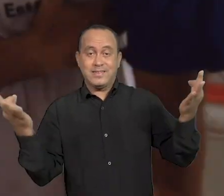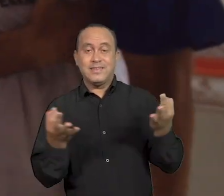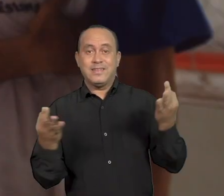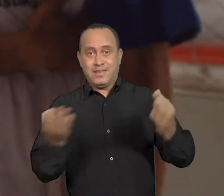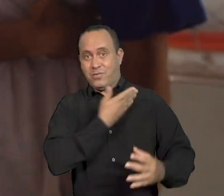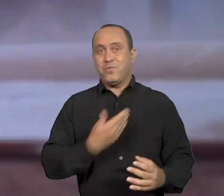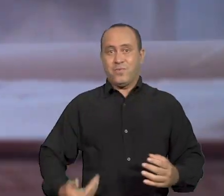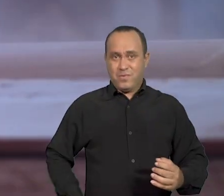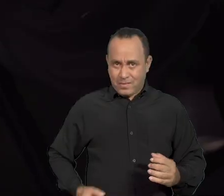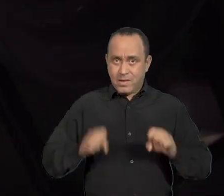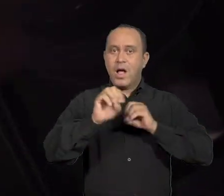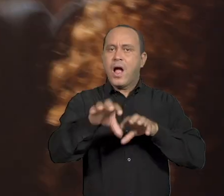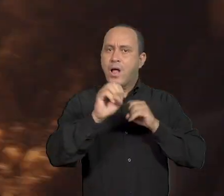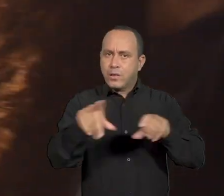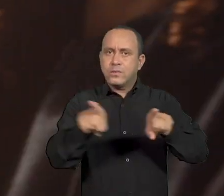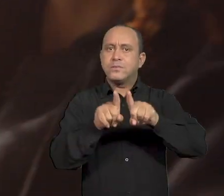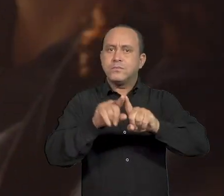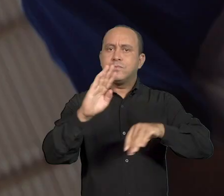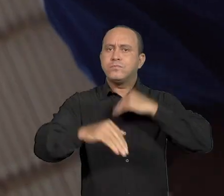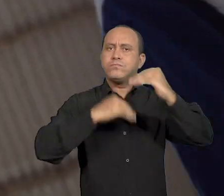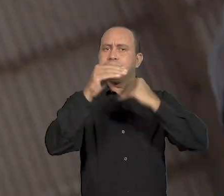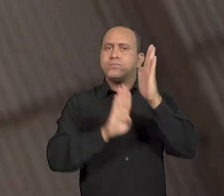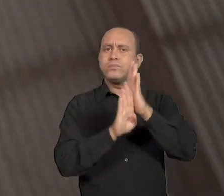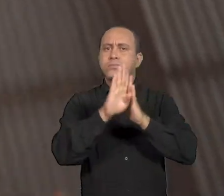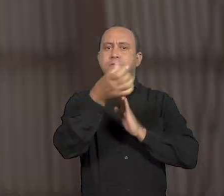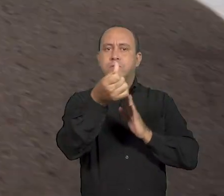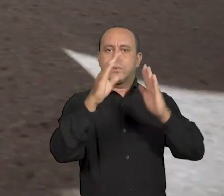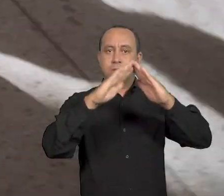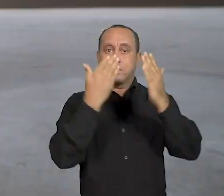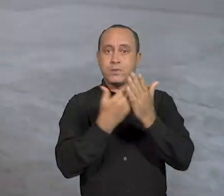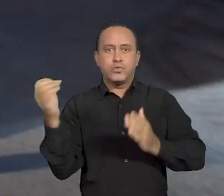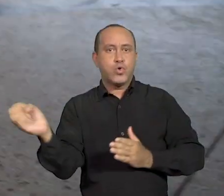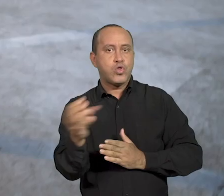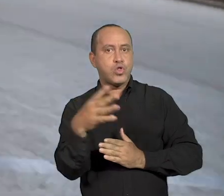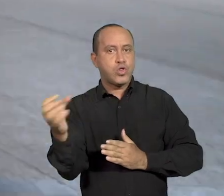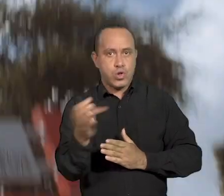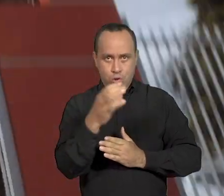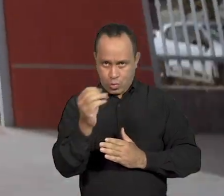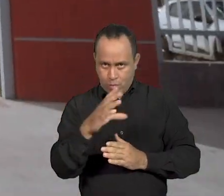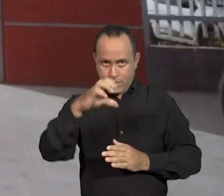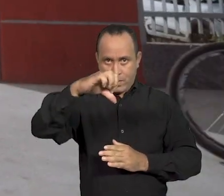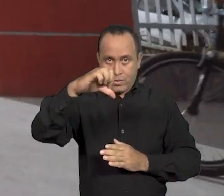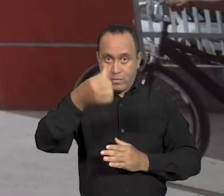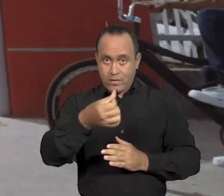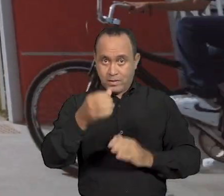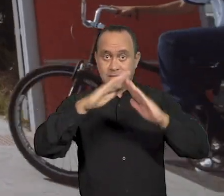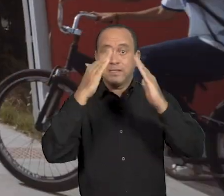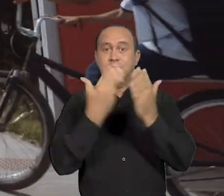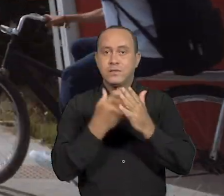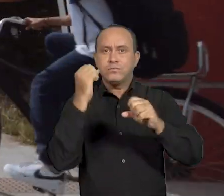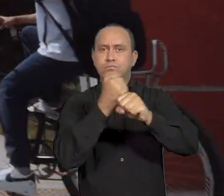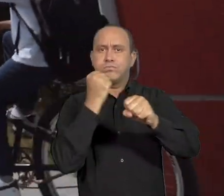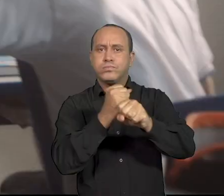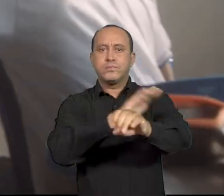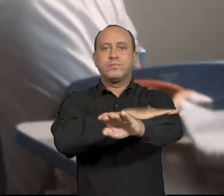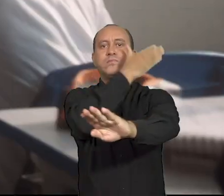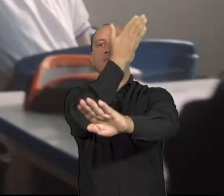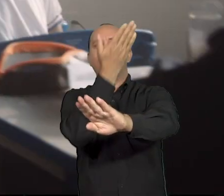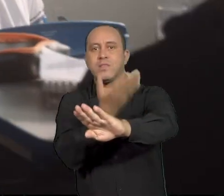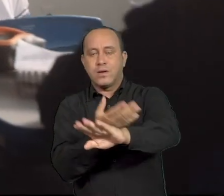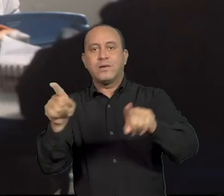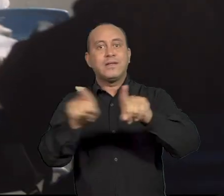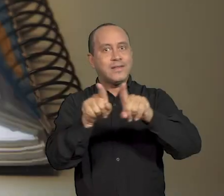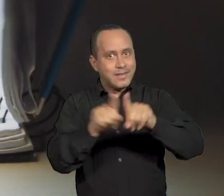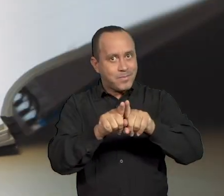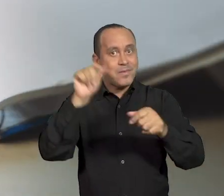que tá, tá que tá. A educação avança com 6 escolas novinhas e 96 escolas em tempo integral.